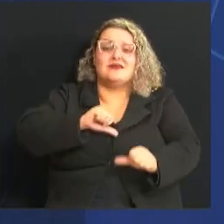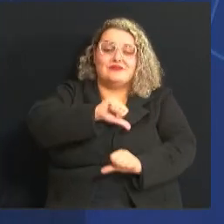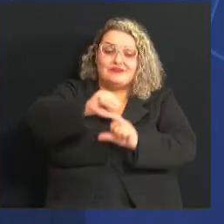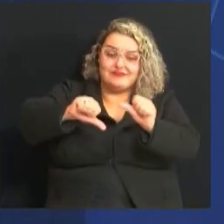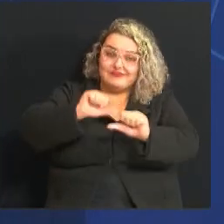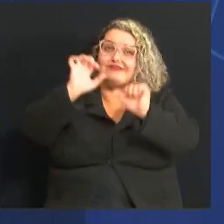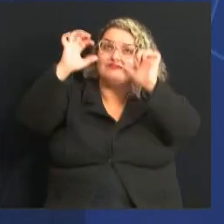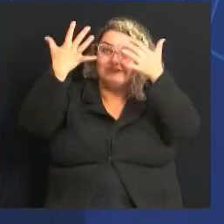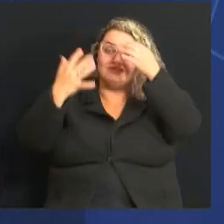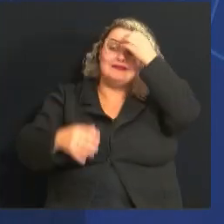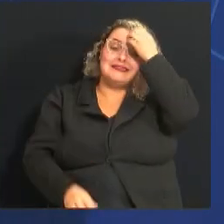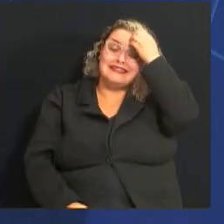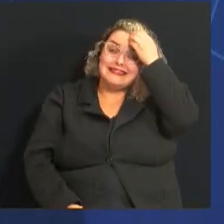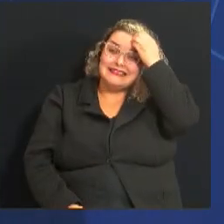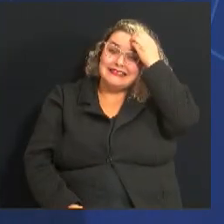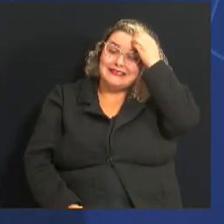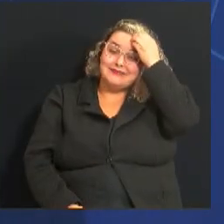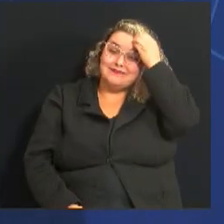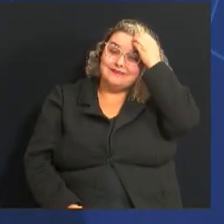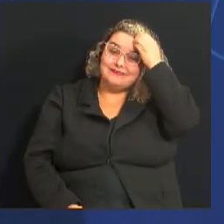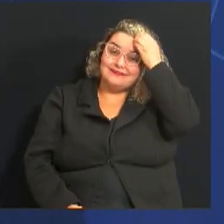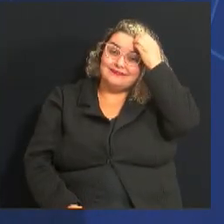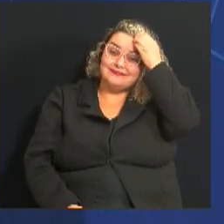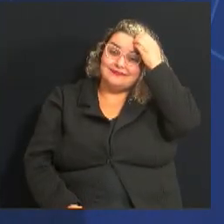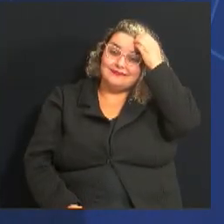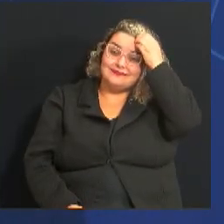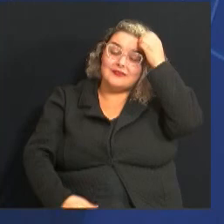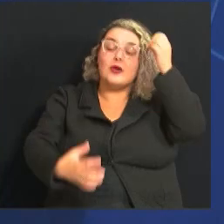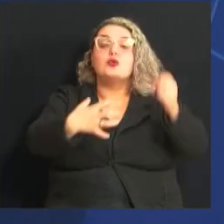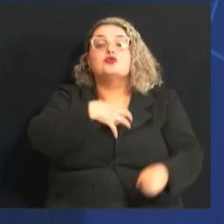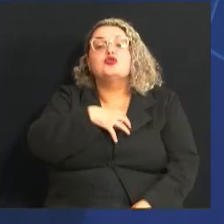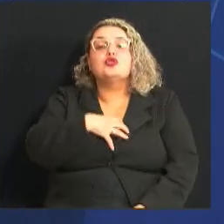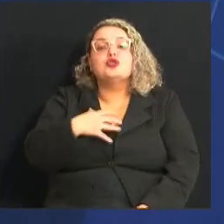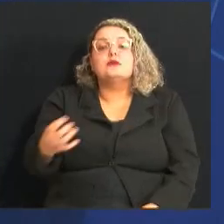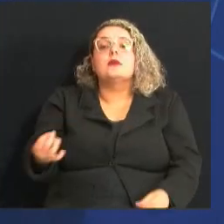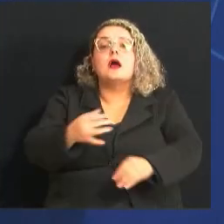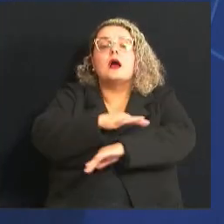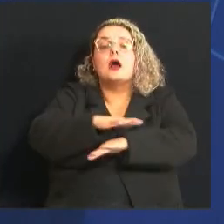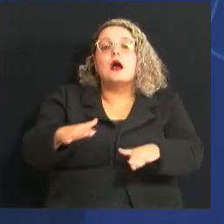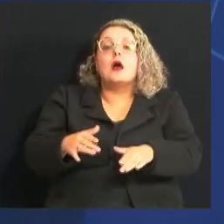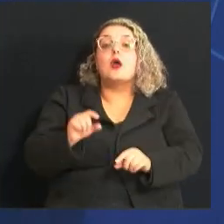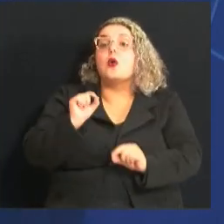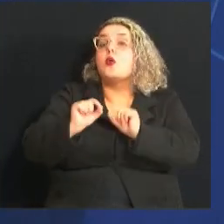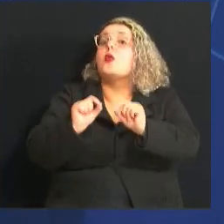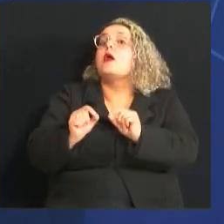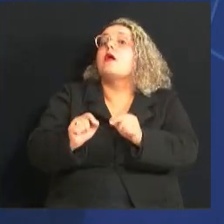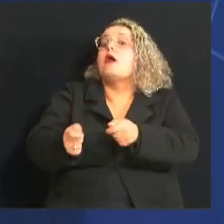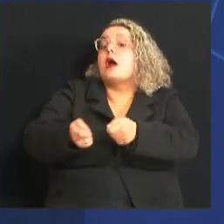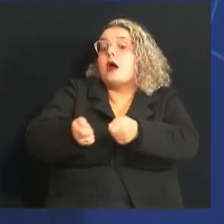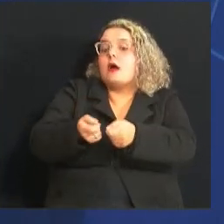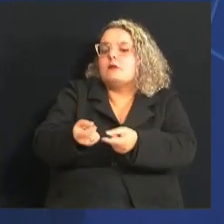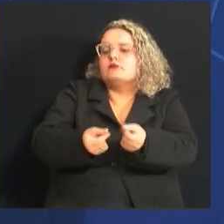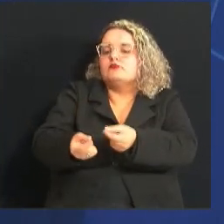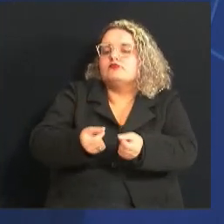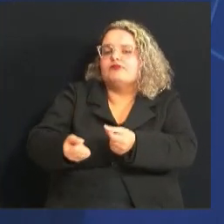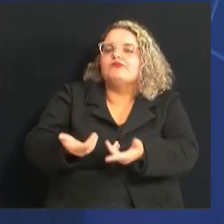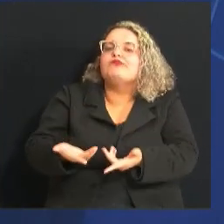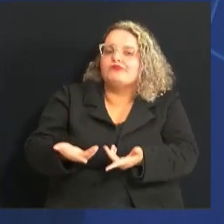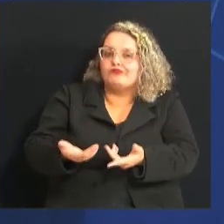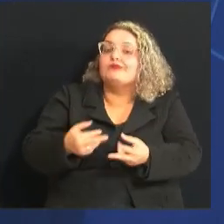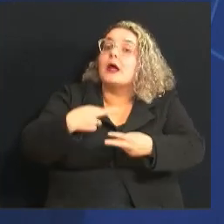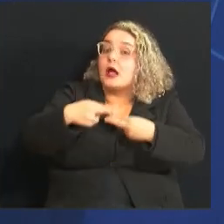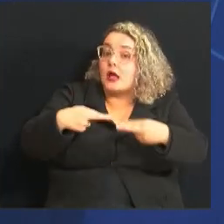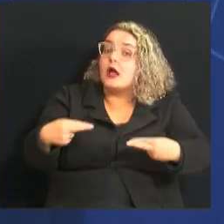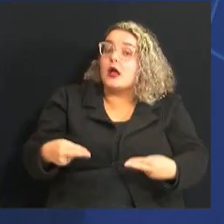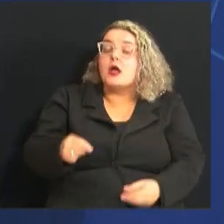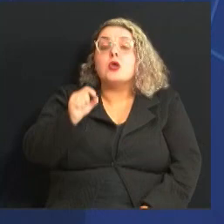climáticas. Uma das maneiras de combater essa poluição plástica está na economia circular, ou seja, na reciclagem. E o que a